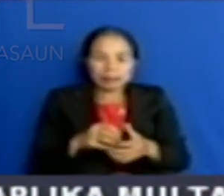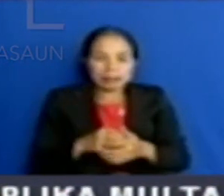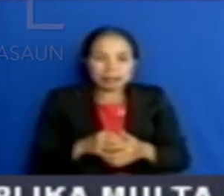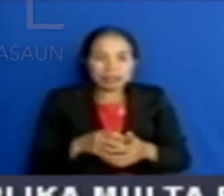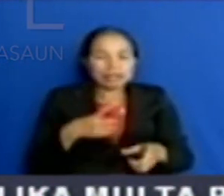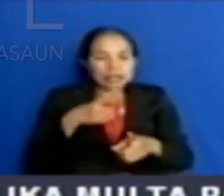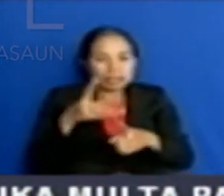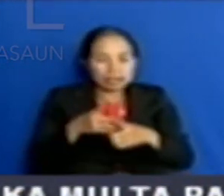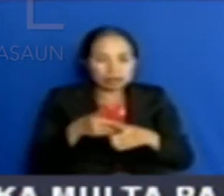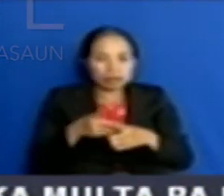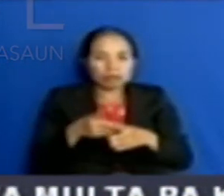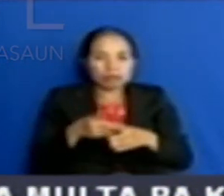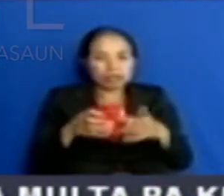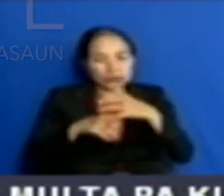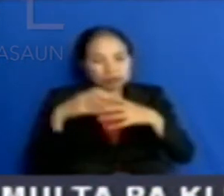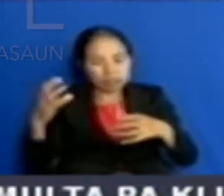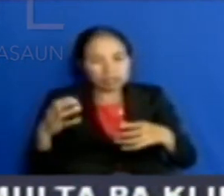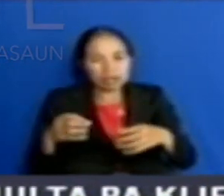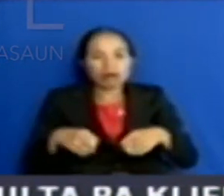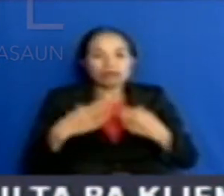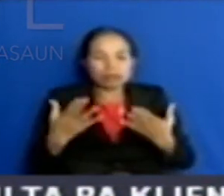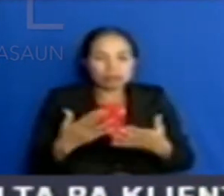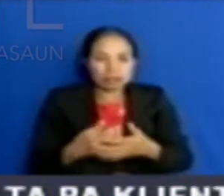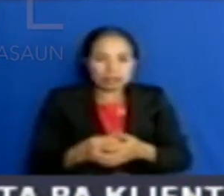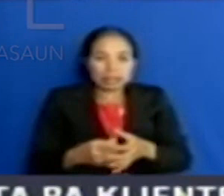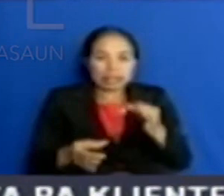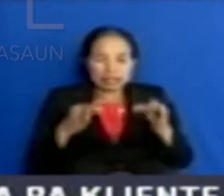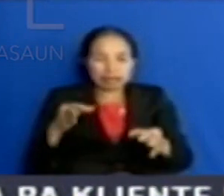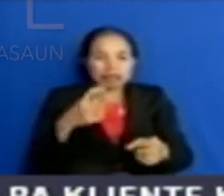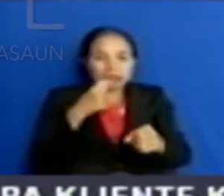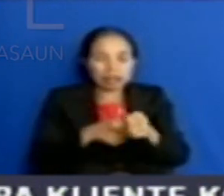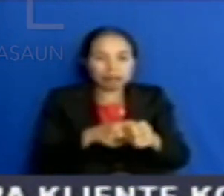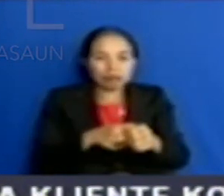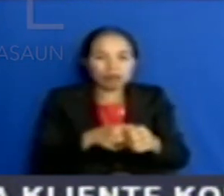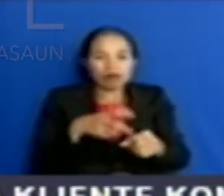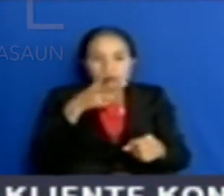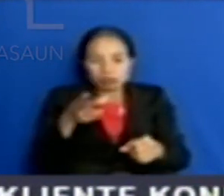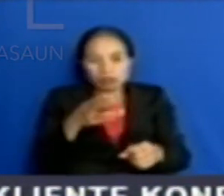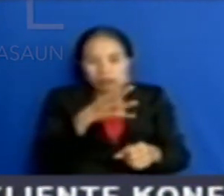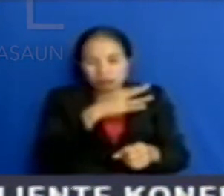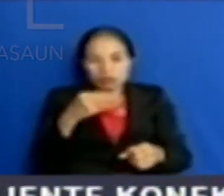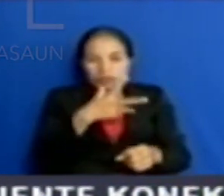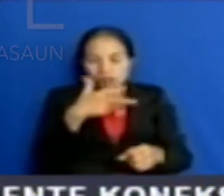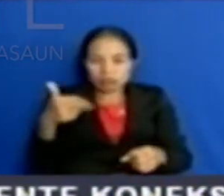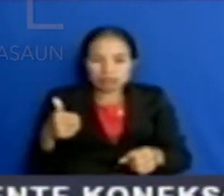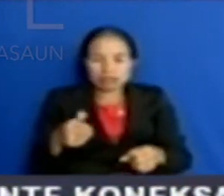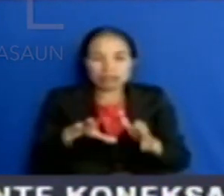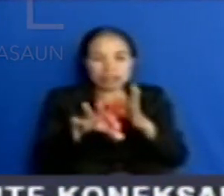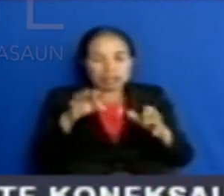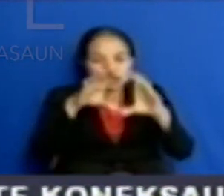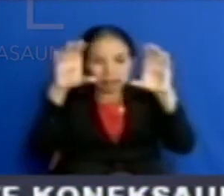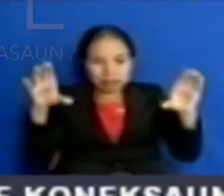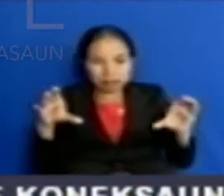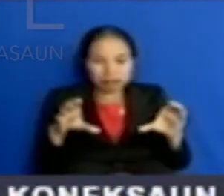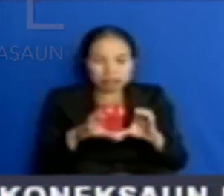direito proprietário perfeita. Se a CARIC é tempo português ou Indonésia, se é certificado direito proprietário perfeita, a